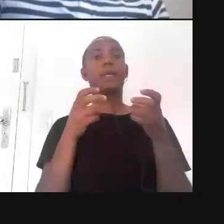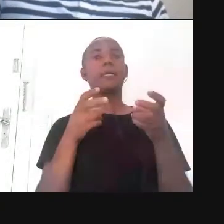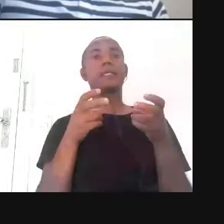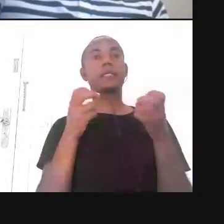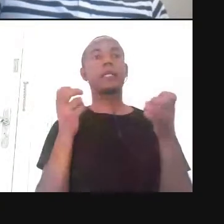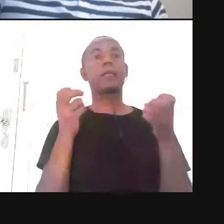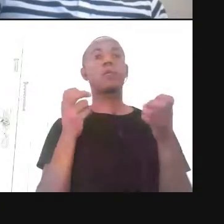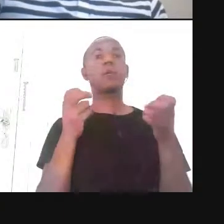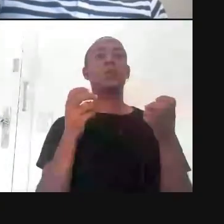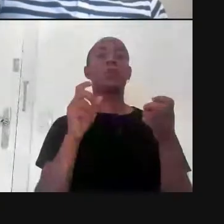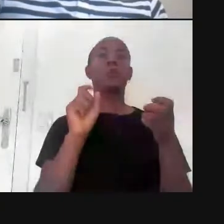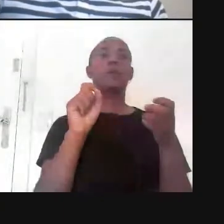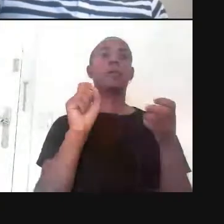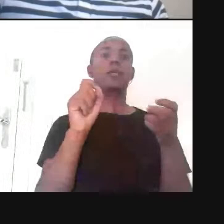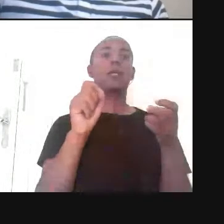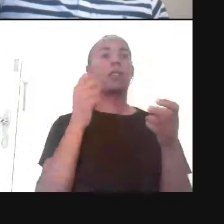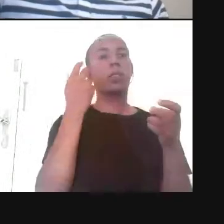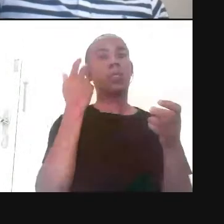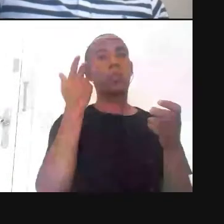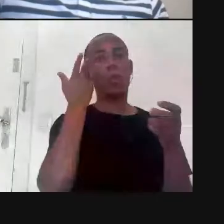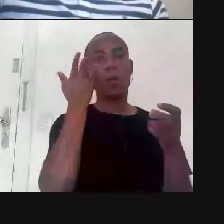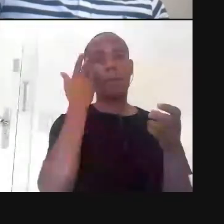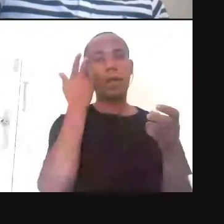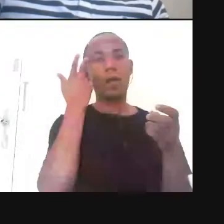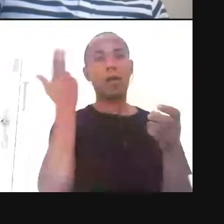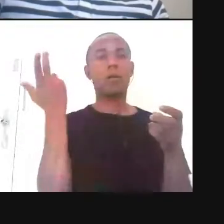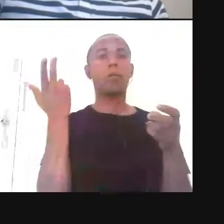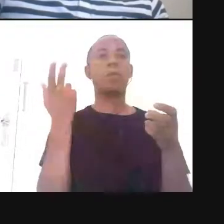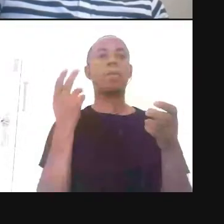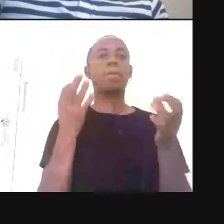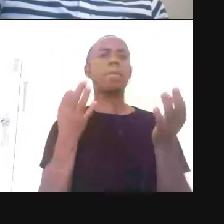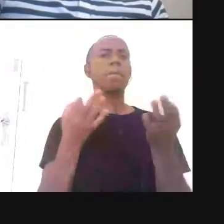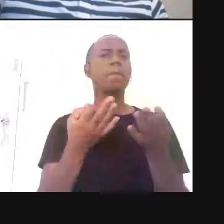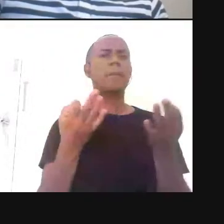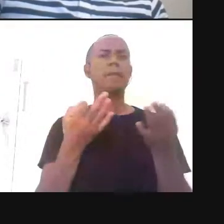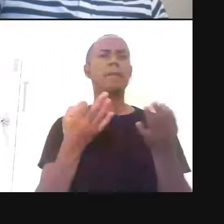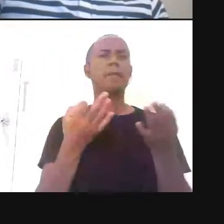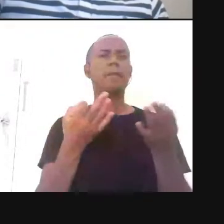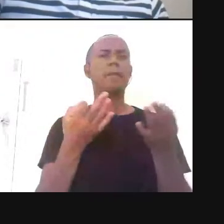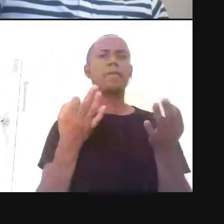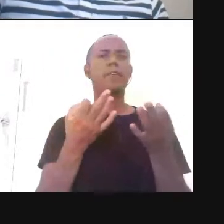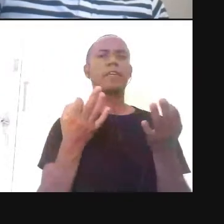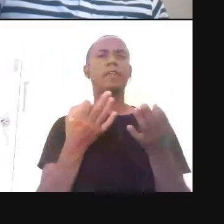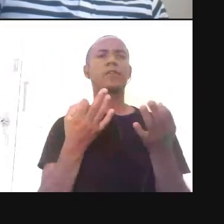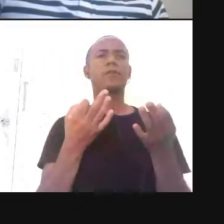e perfeitamente a posição da Eliane,